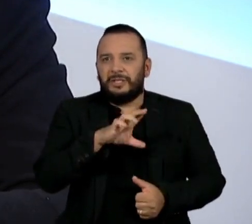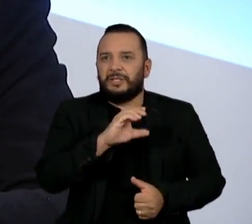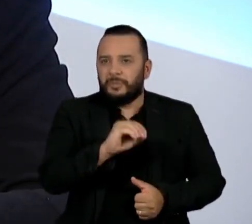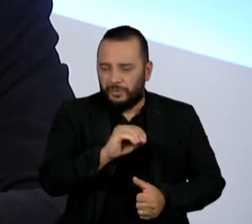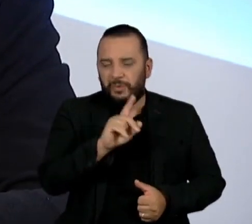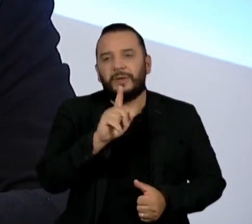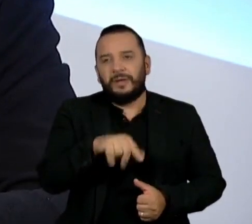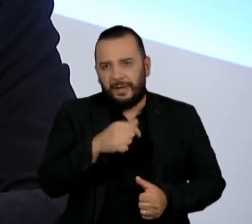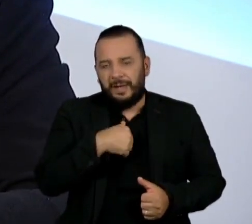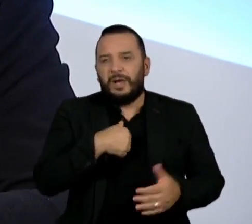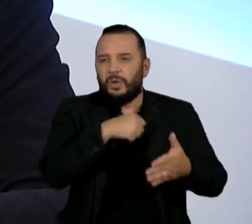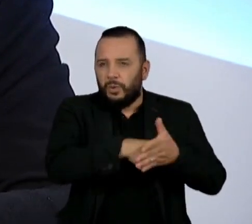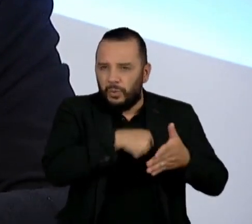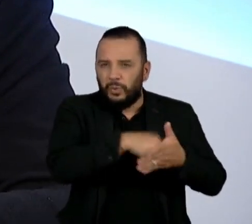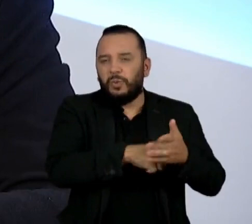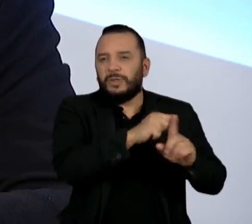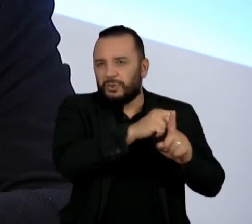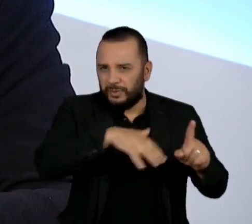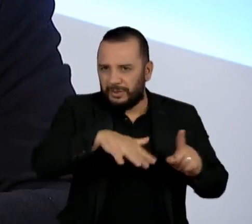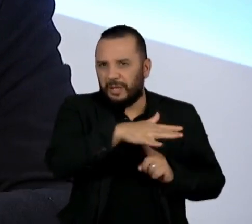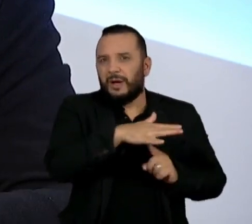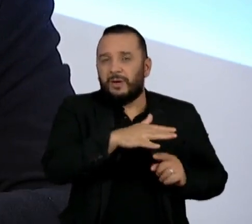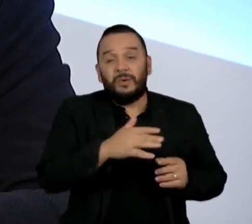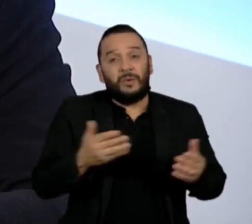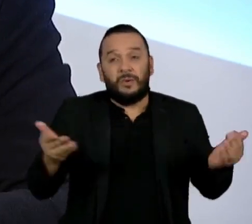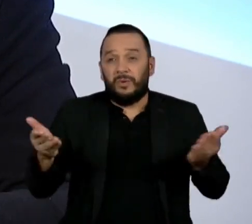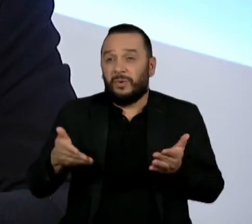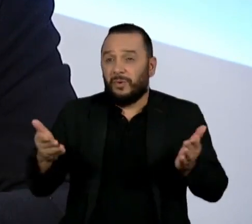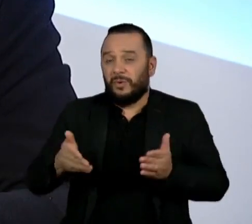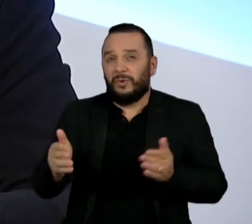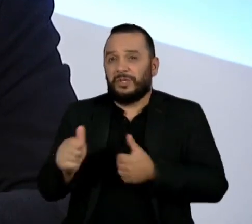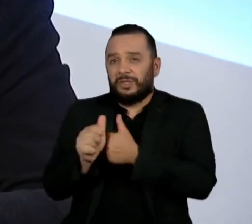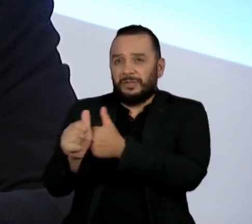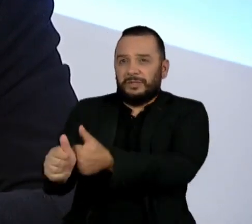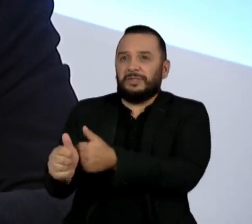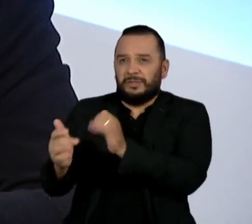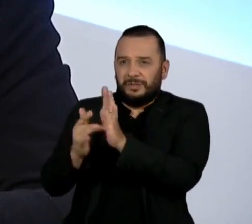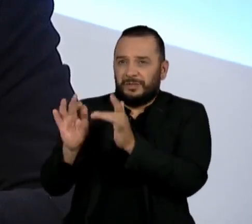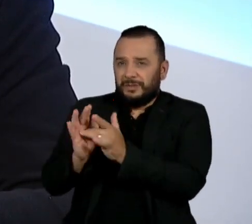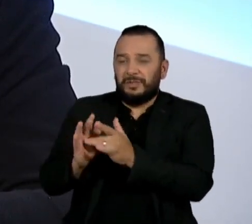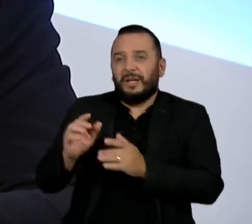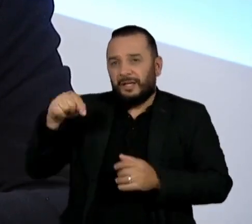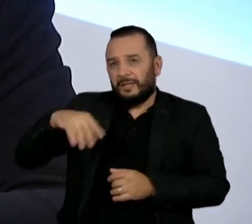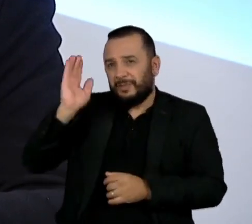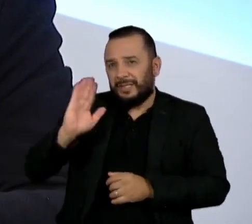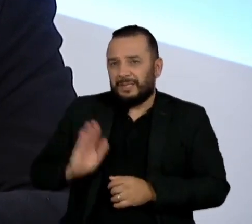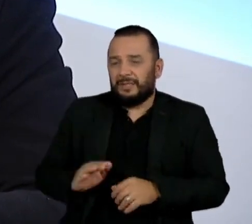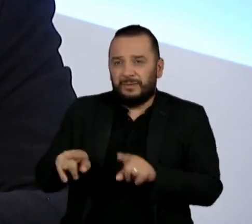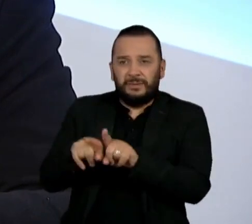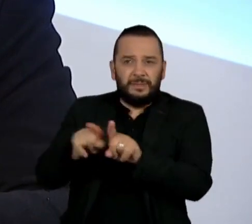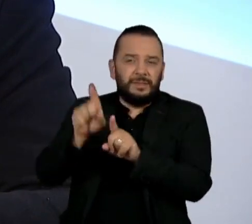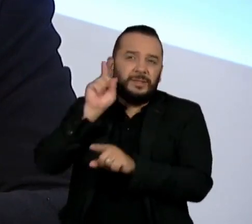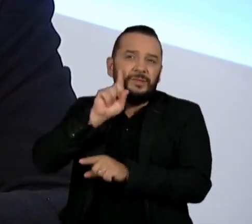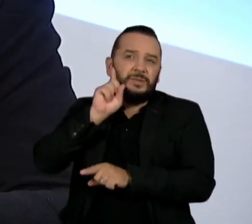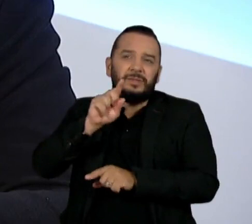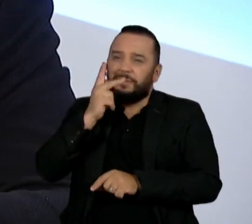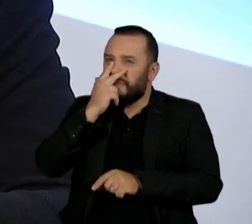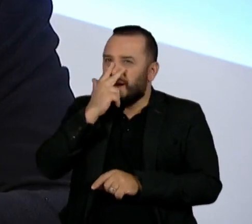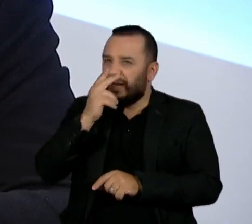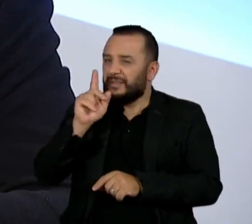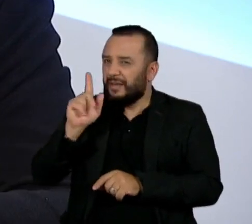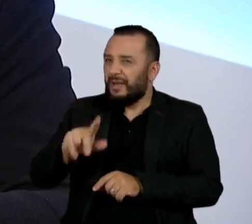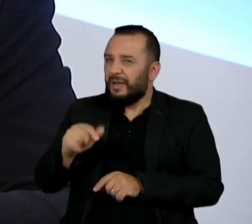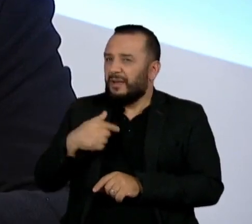lutas sociais, bastante diferente do cristianismo mais audível que nós temos hoje, tanto no Brasil quanto nos Estados Unidos, que se tornaram uma